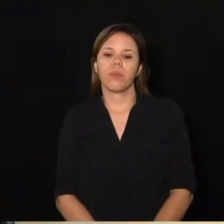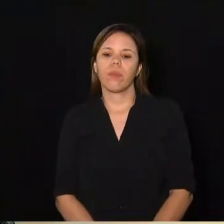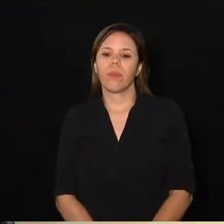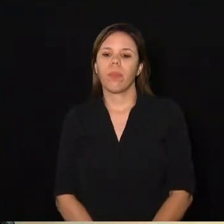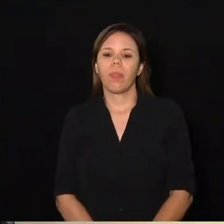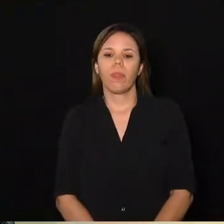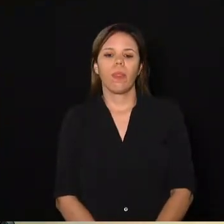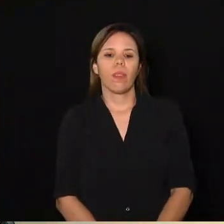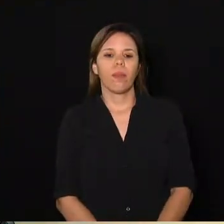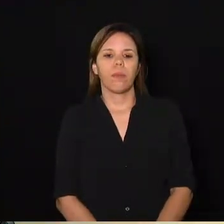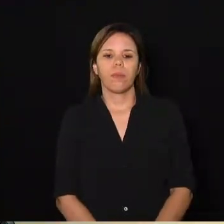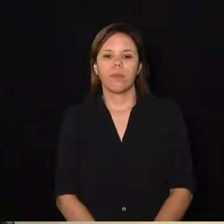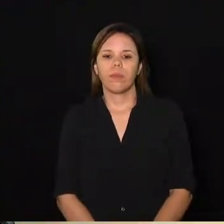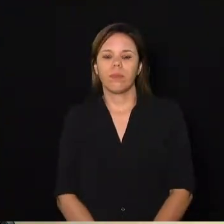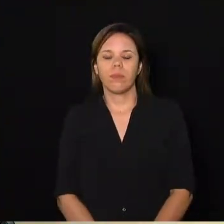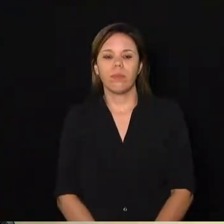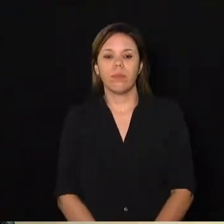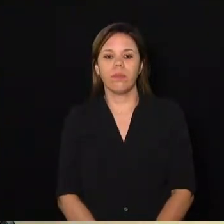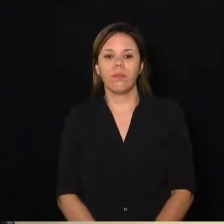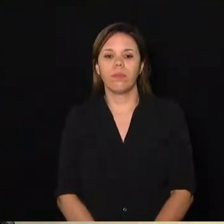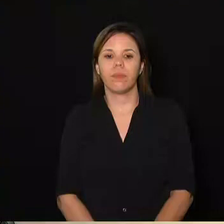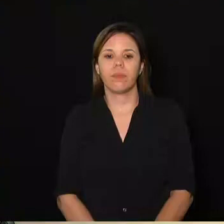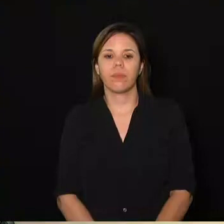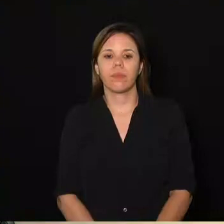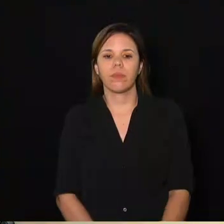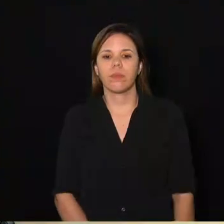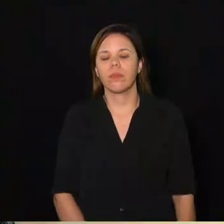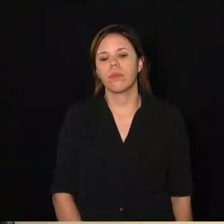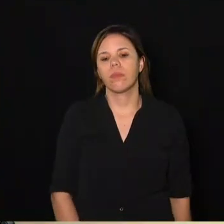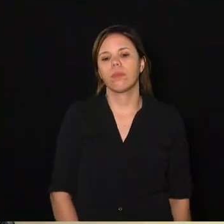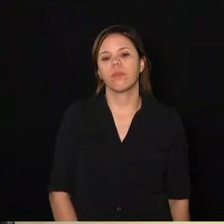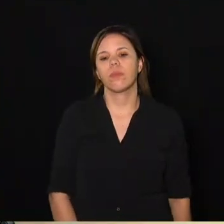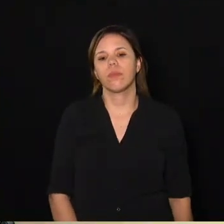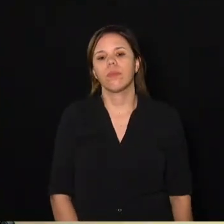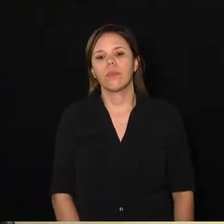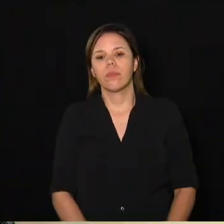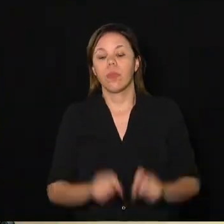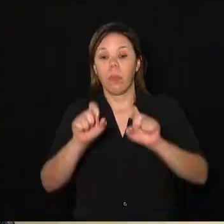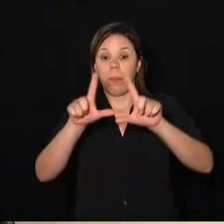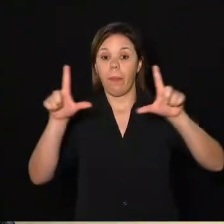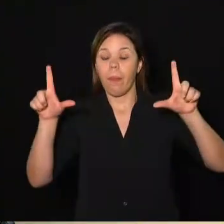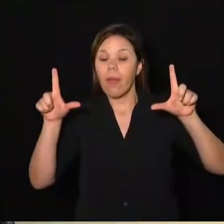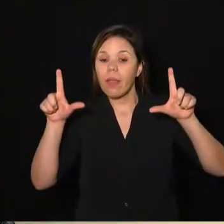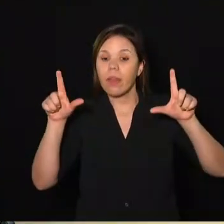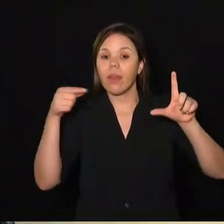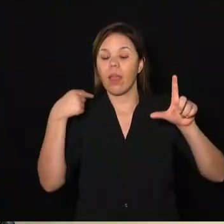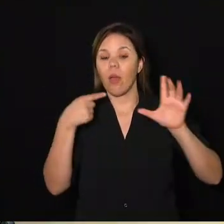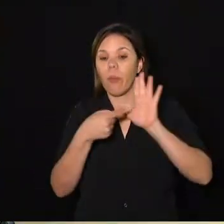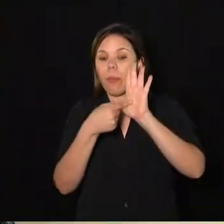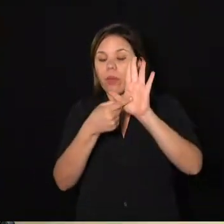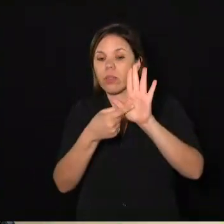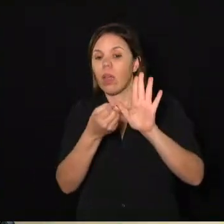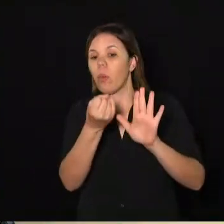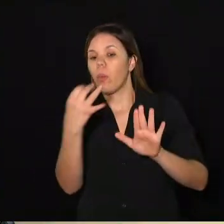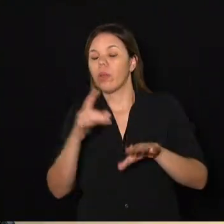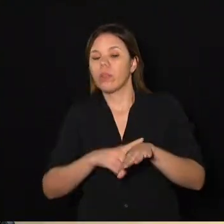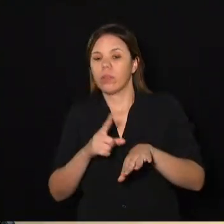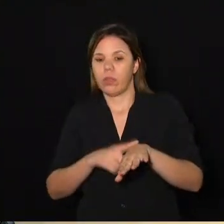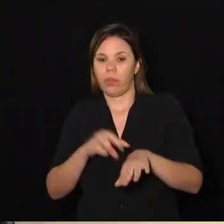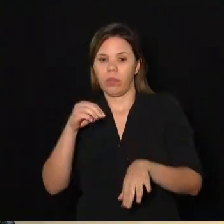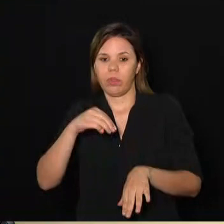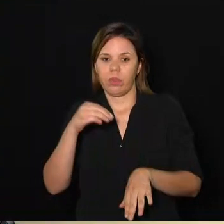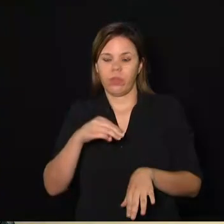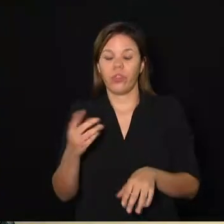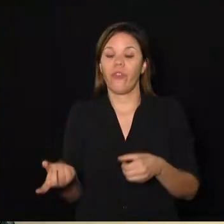pois não nós já estamos calculando até que providencia o painel nosso mas o senhor pode ter uns três minutos doutor ok então